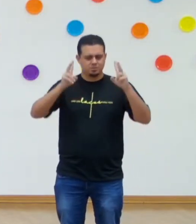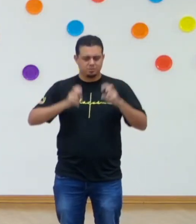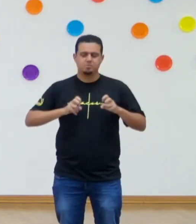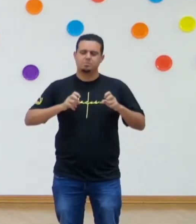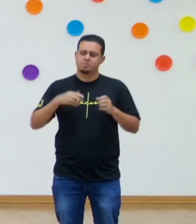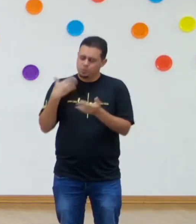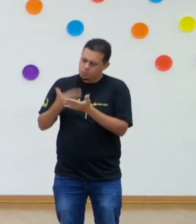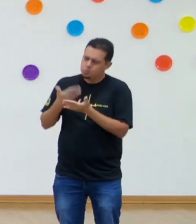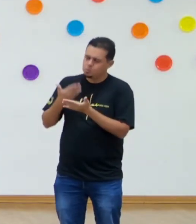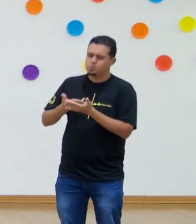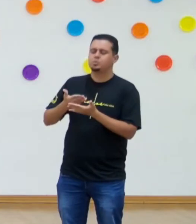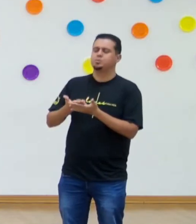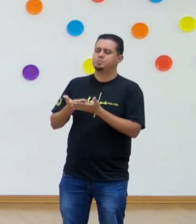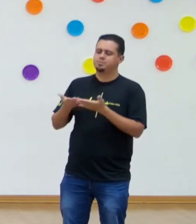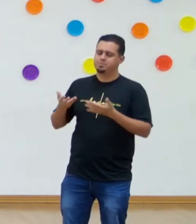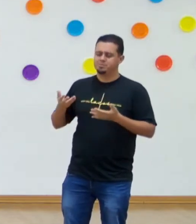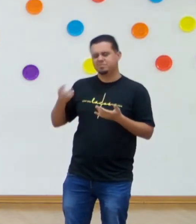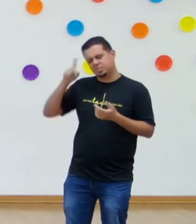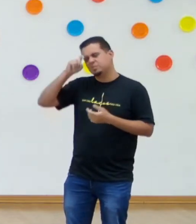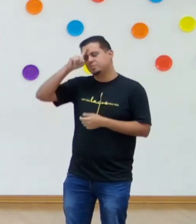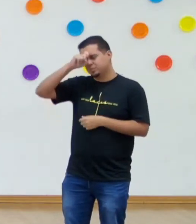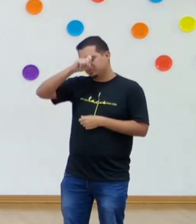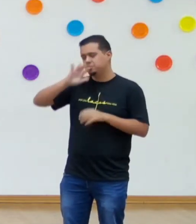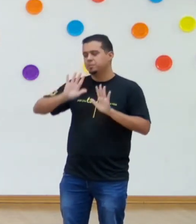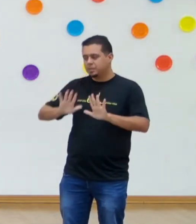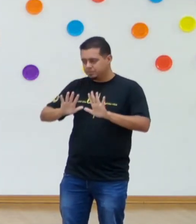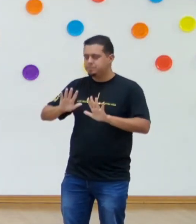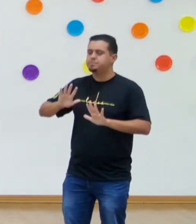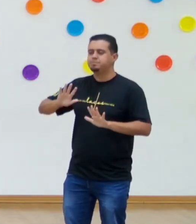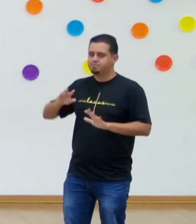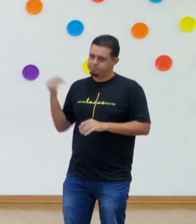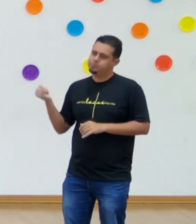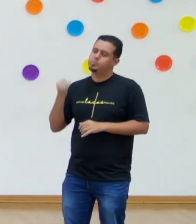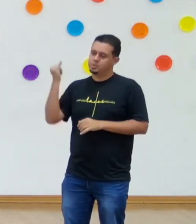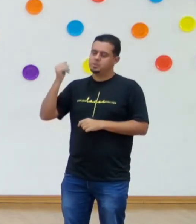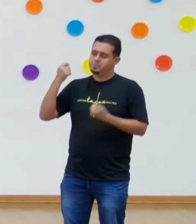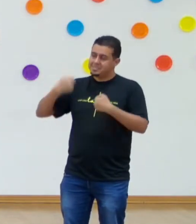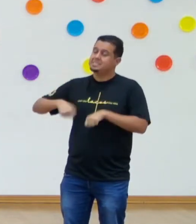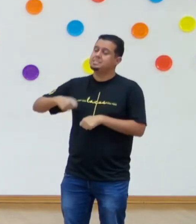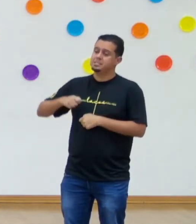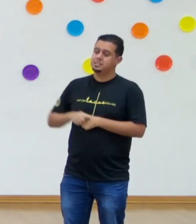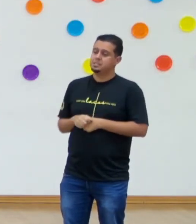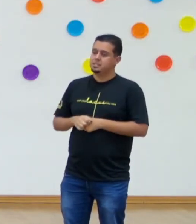serem falados. Por mais difícil que sejam, temos que ser radicais?